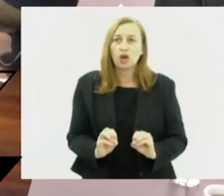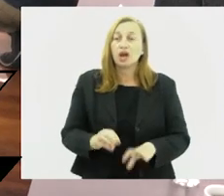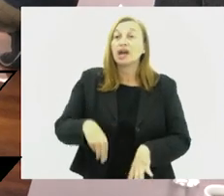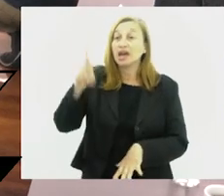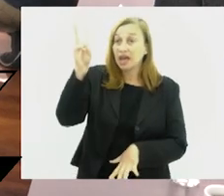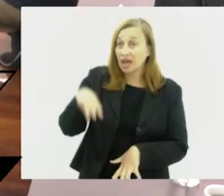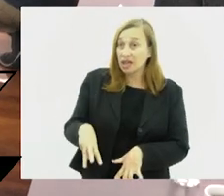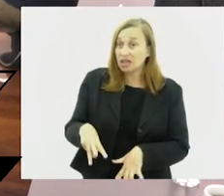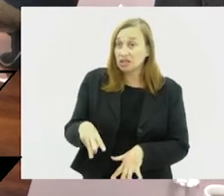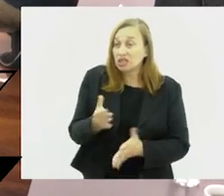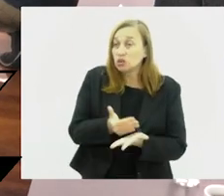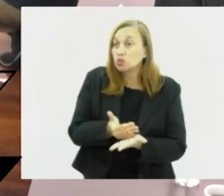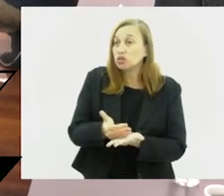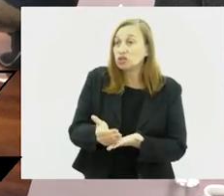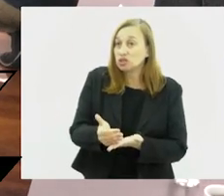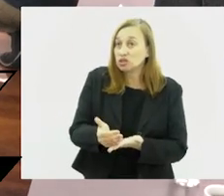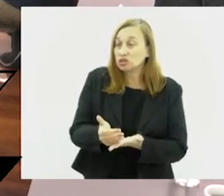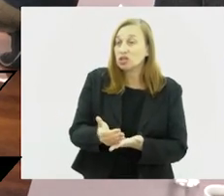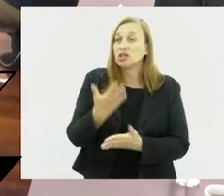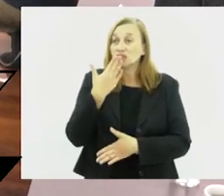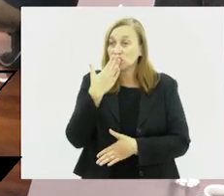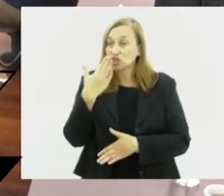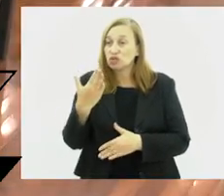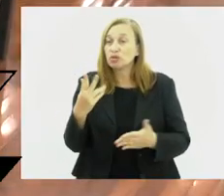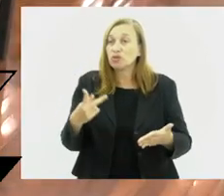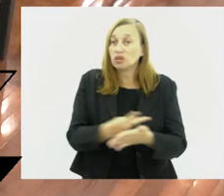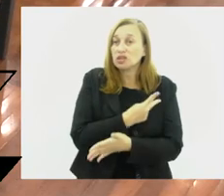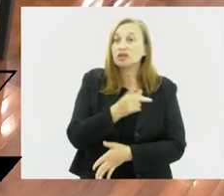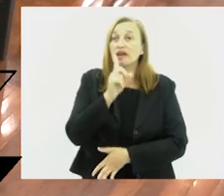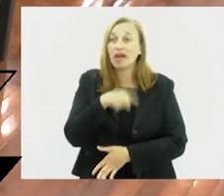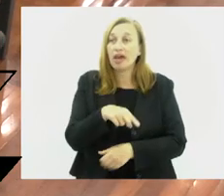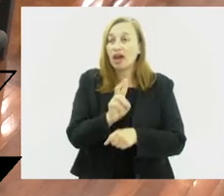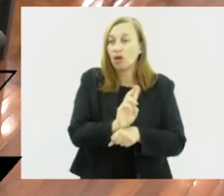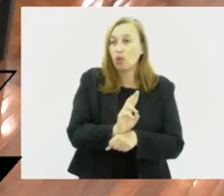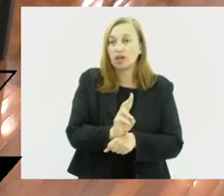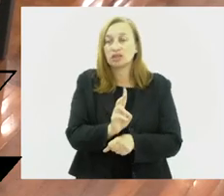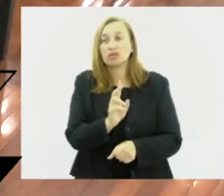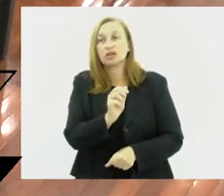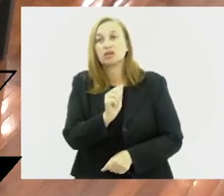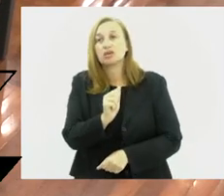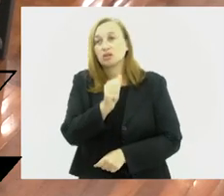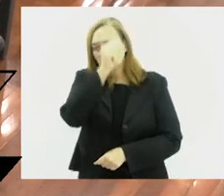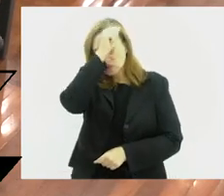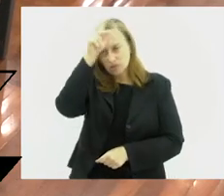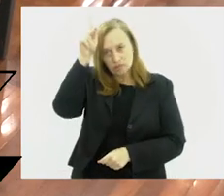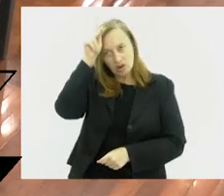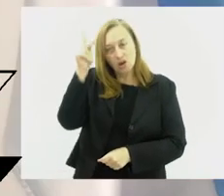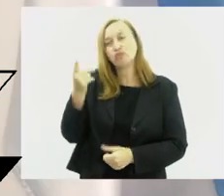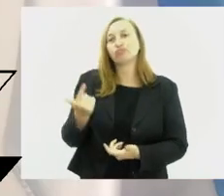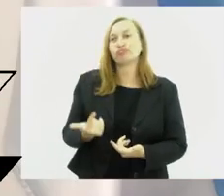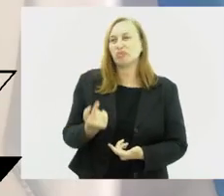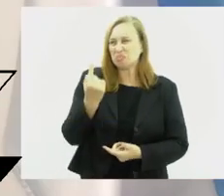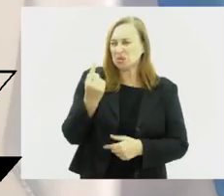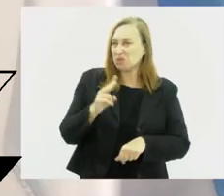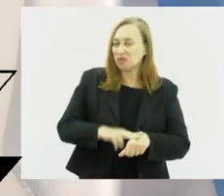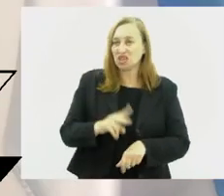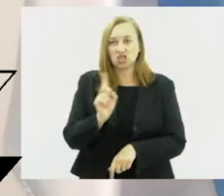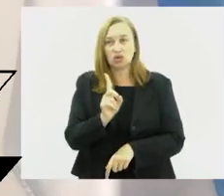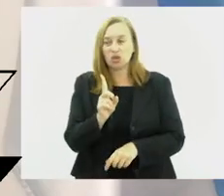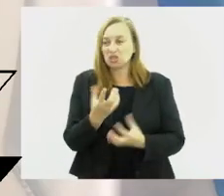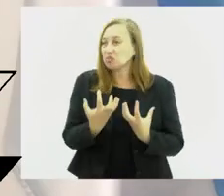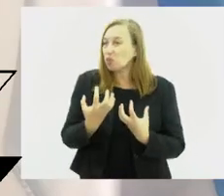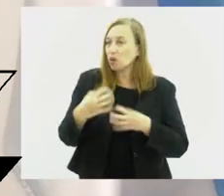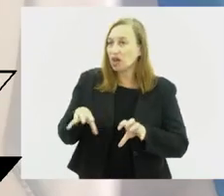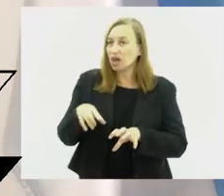ponta na ocorrência desse tipo de episódio é a Guarda Municipal. Não é a primeira vez, eles se negam,